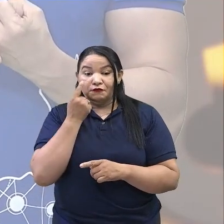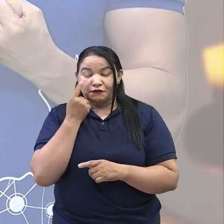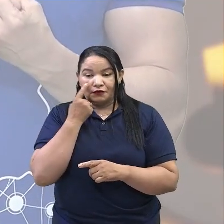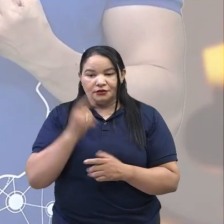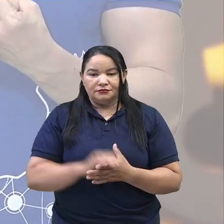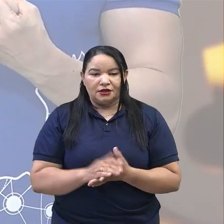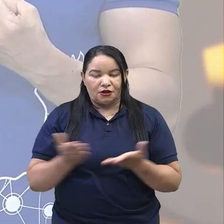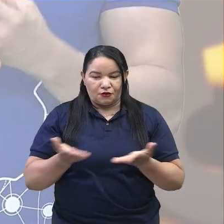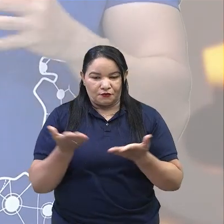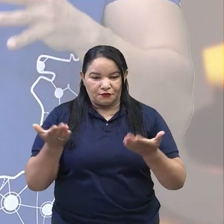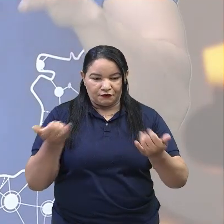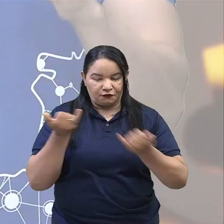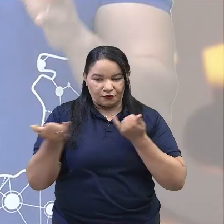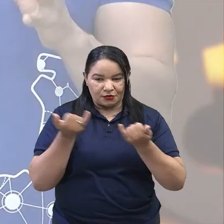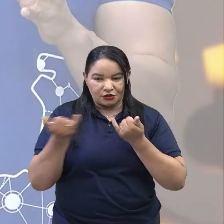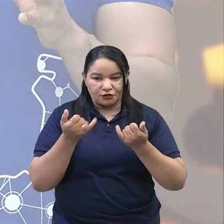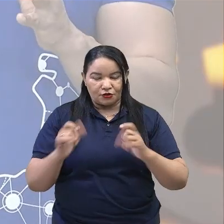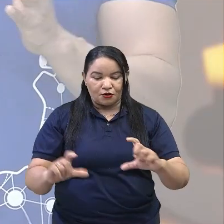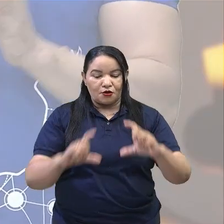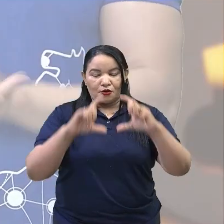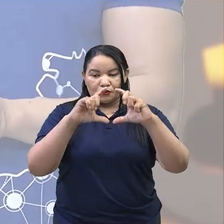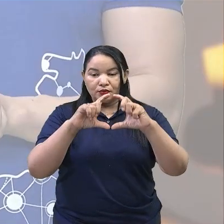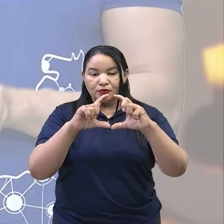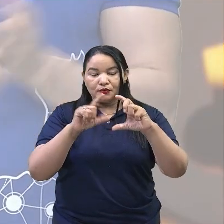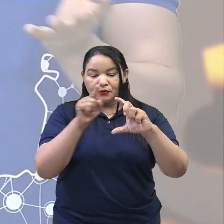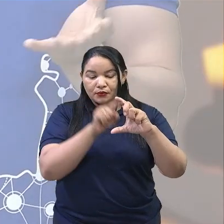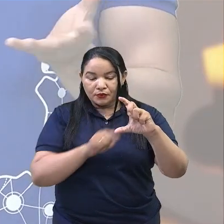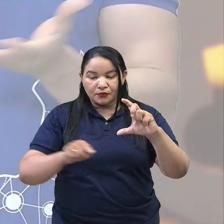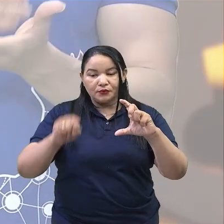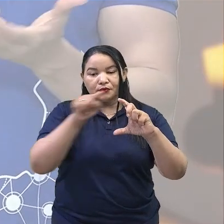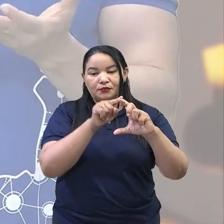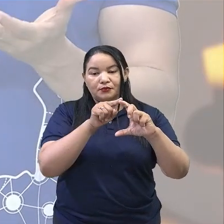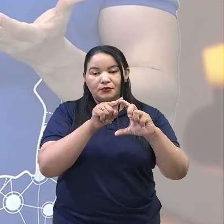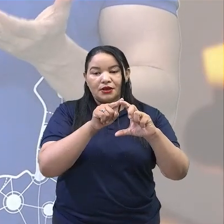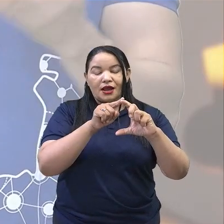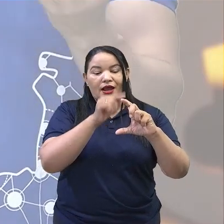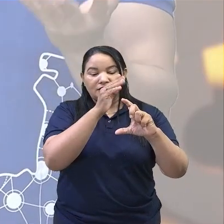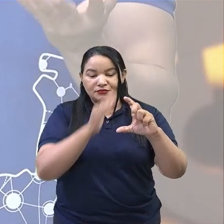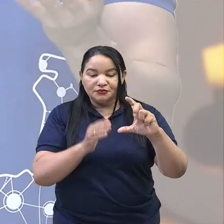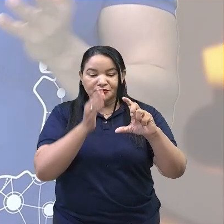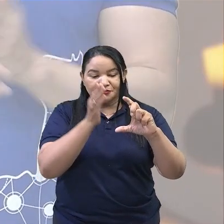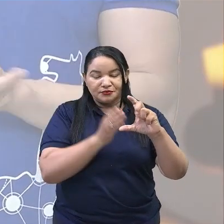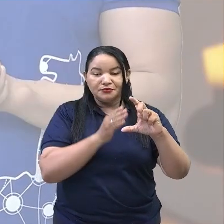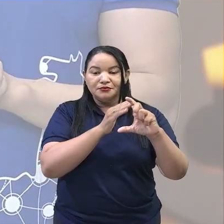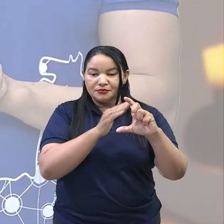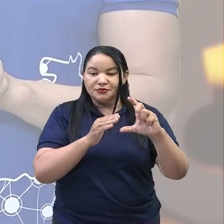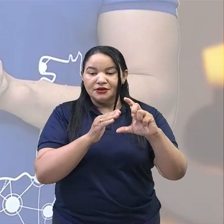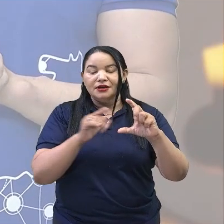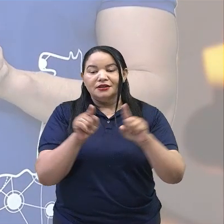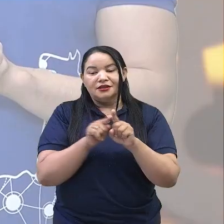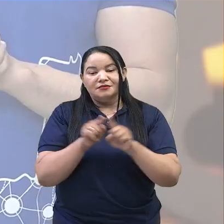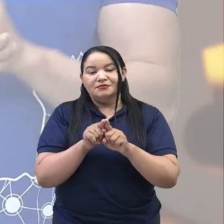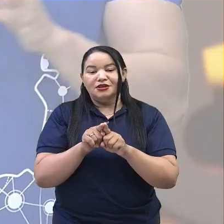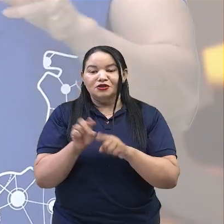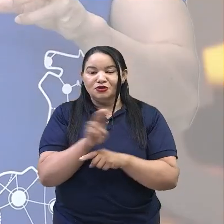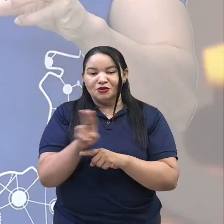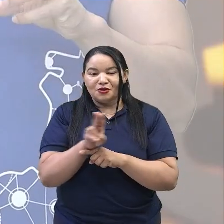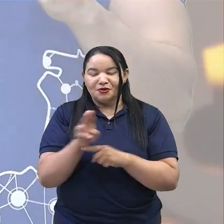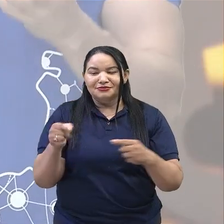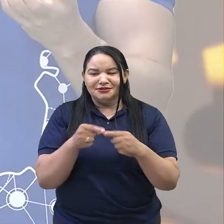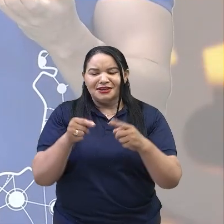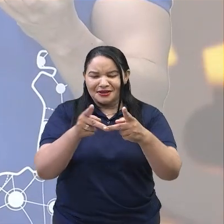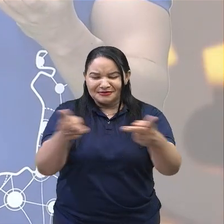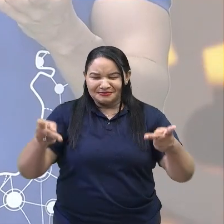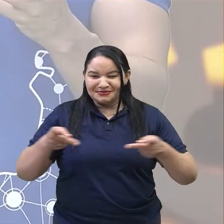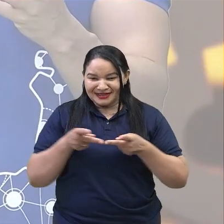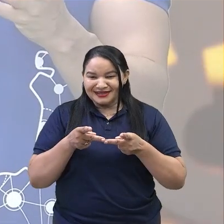dados em forma de círculo, dividido em fatias. É como se fosse uma pizza dividida, né? Por isso o nome gráfico de pizza também, tá?